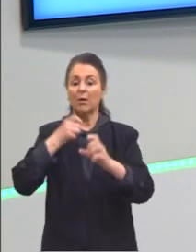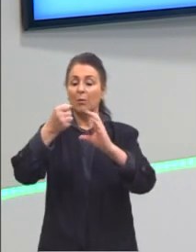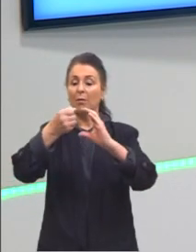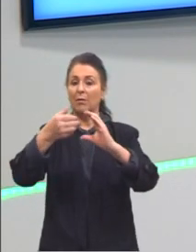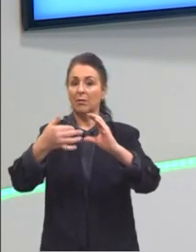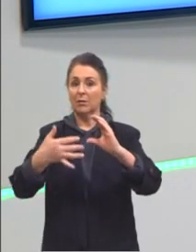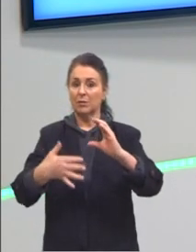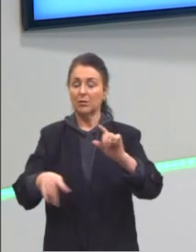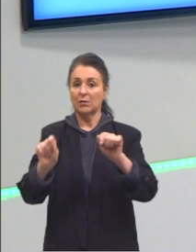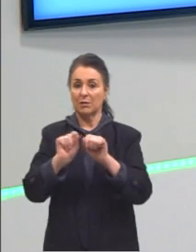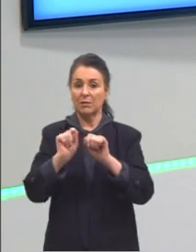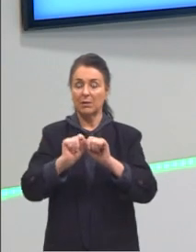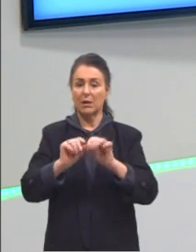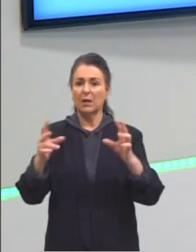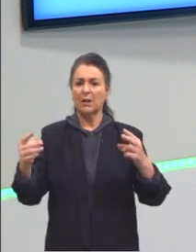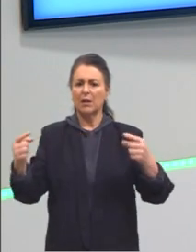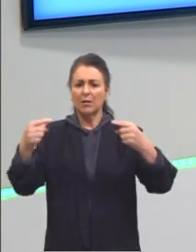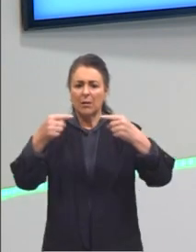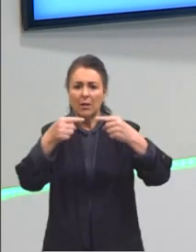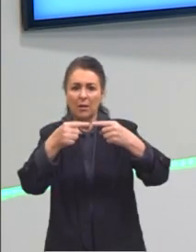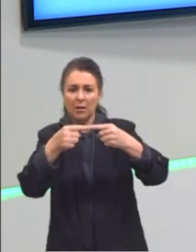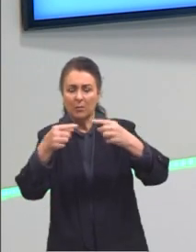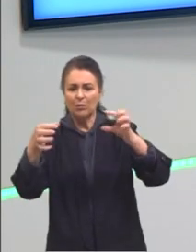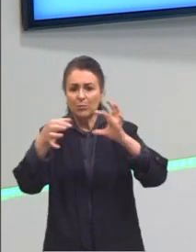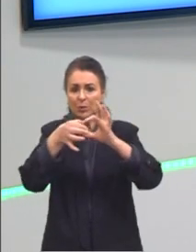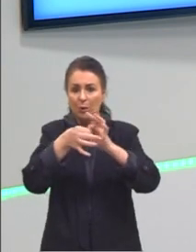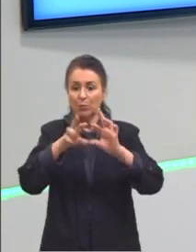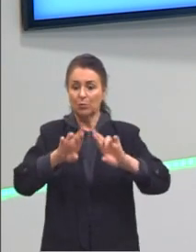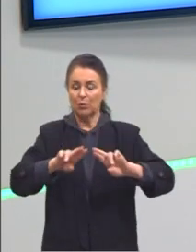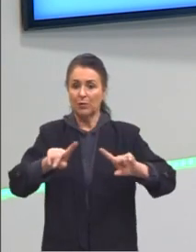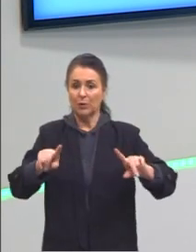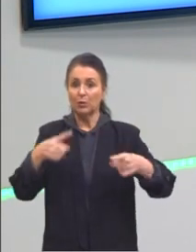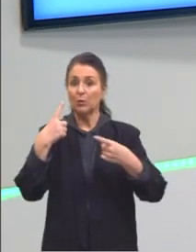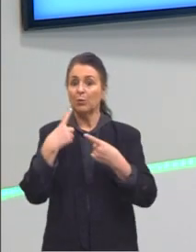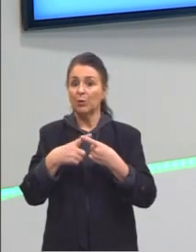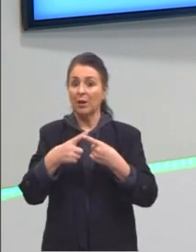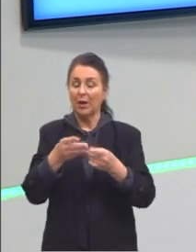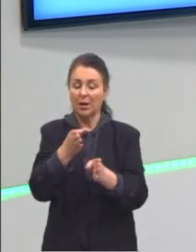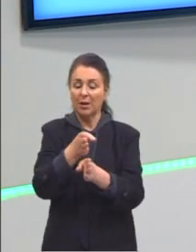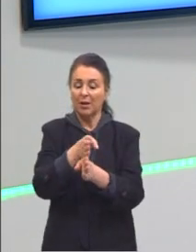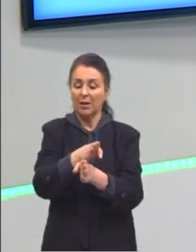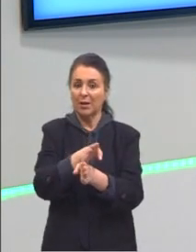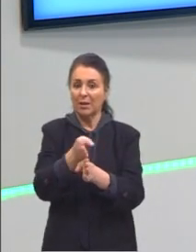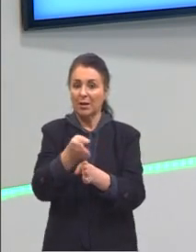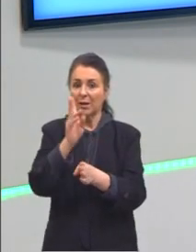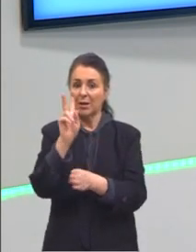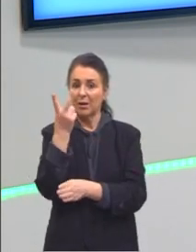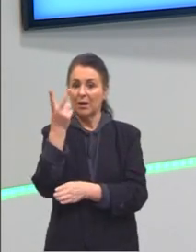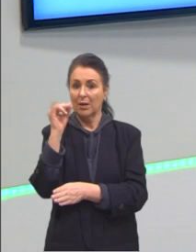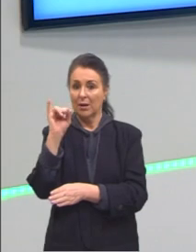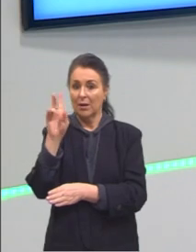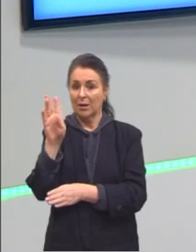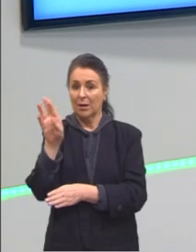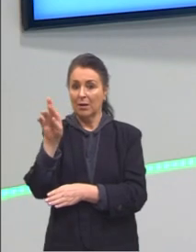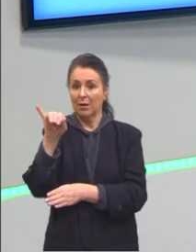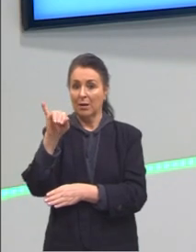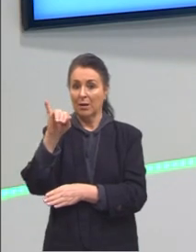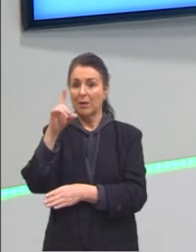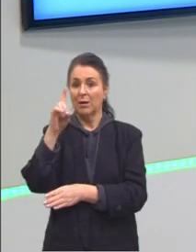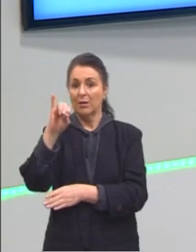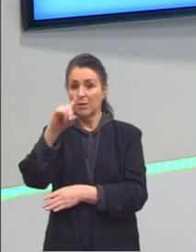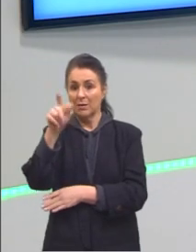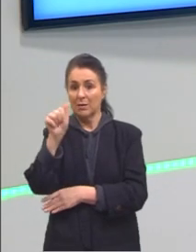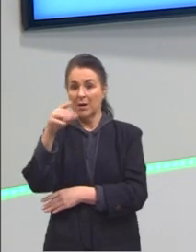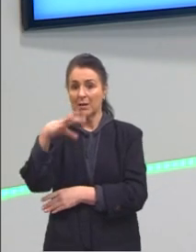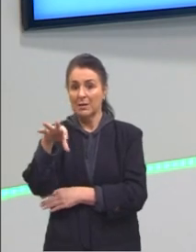críticas podem fazer ligações diferentes graças a hibridização Então como que funciona essas ligações